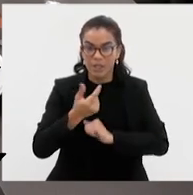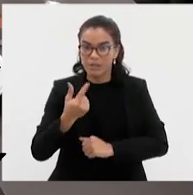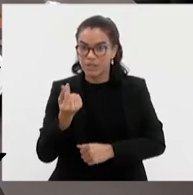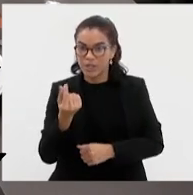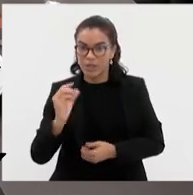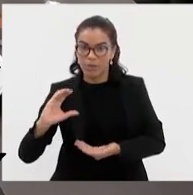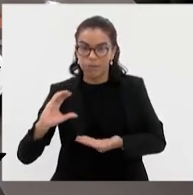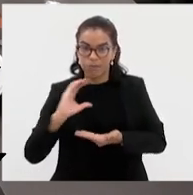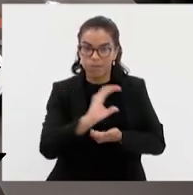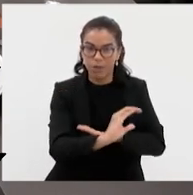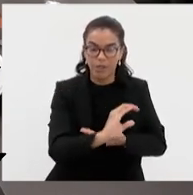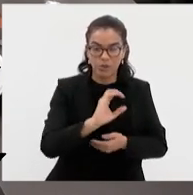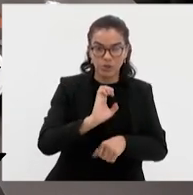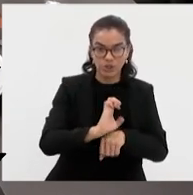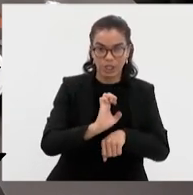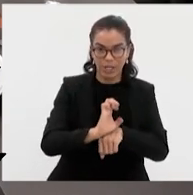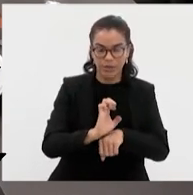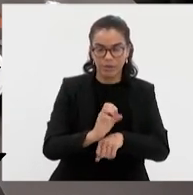recursos públicos do Estado.